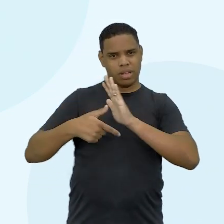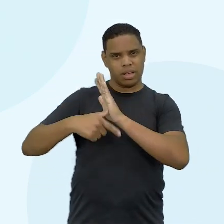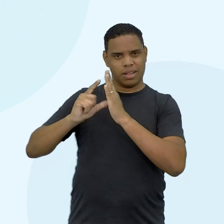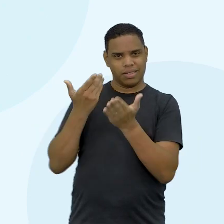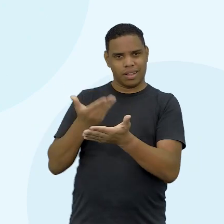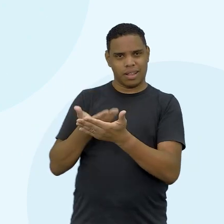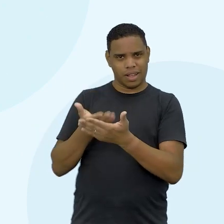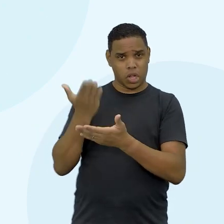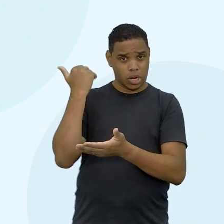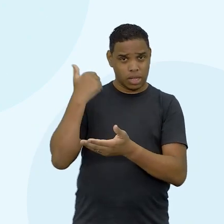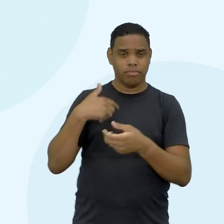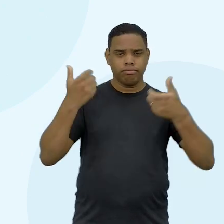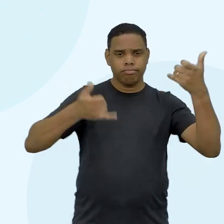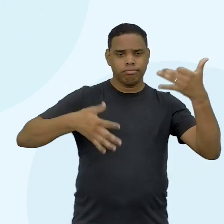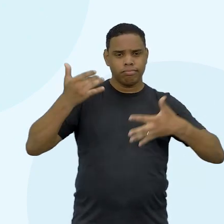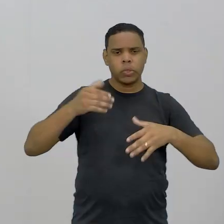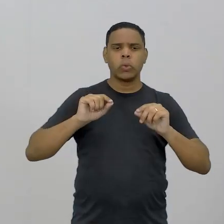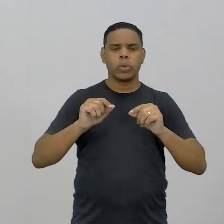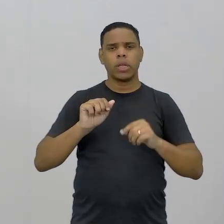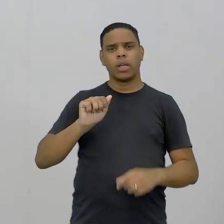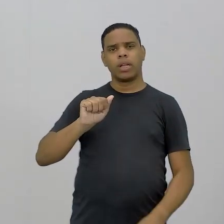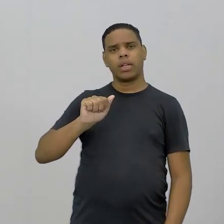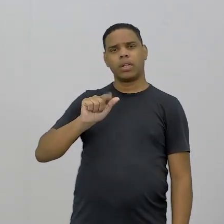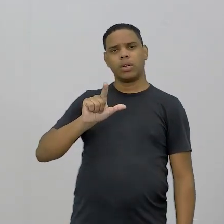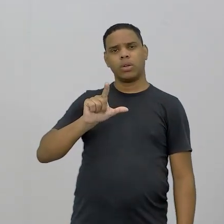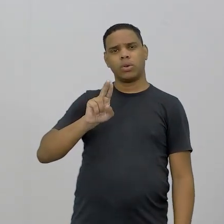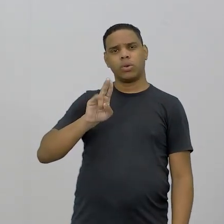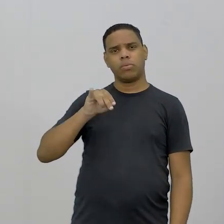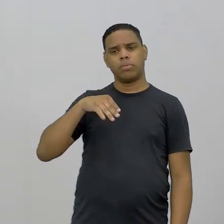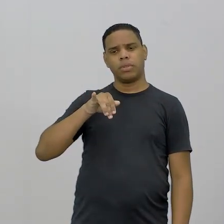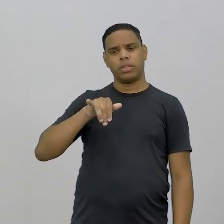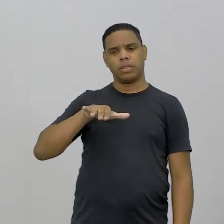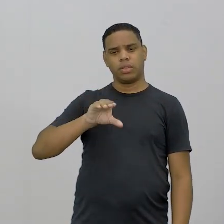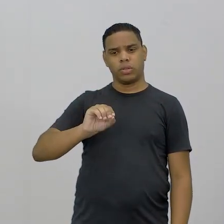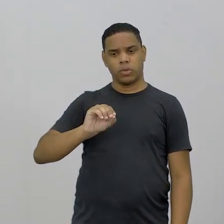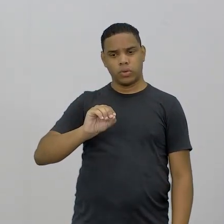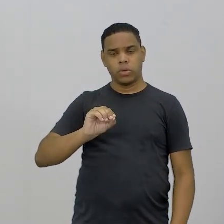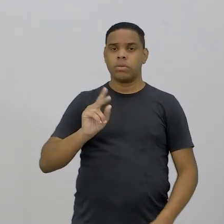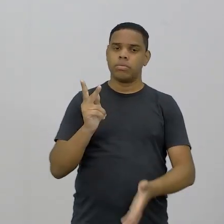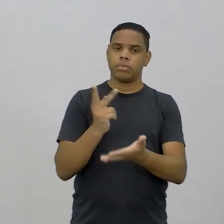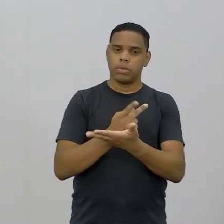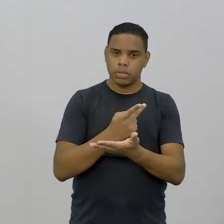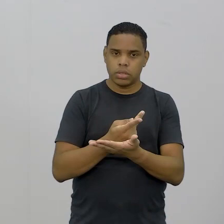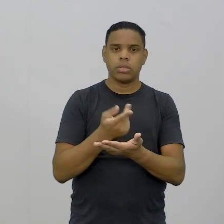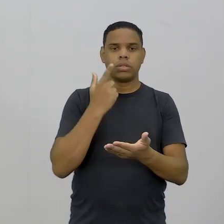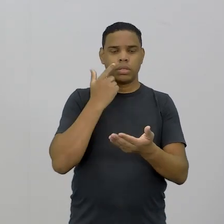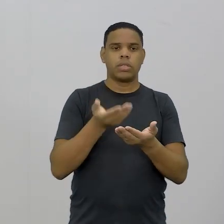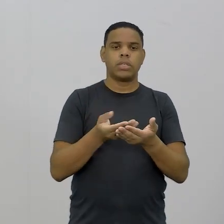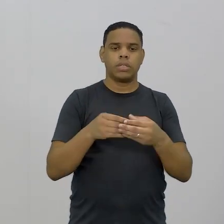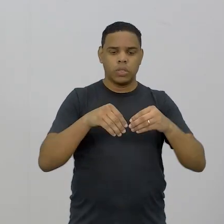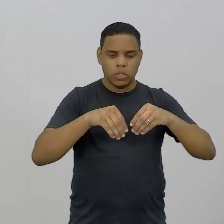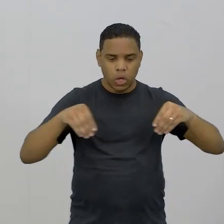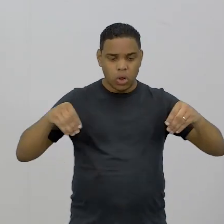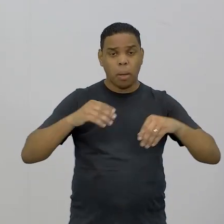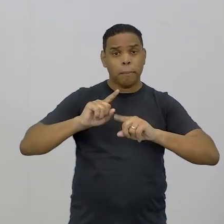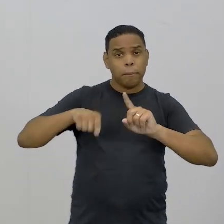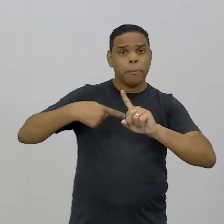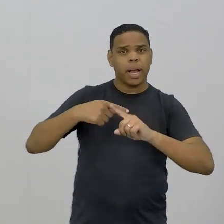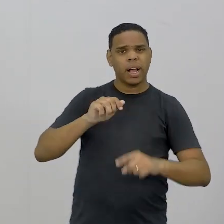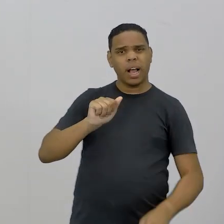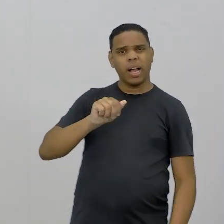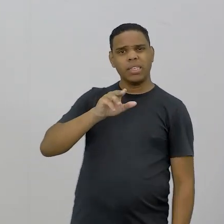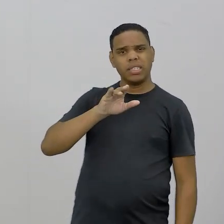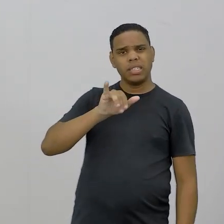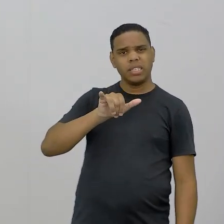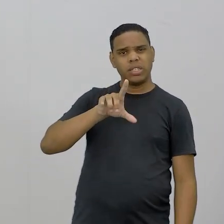nossa última aula, né? A questão do alumínio, então, vai provocar aí um aumento de acidez desse solo, né?